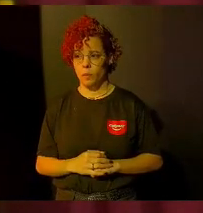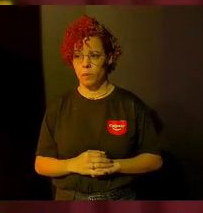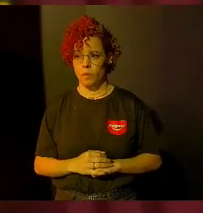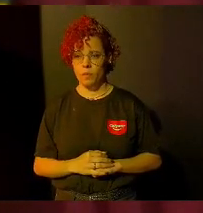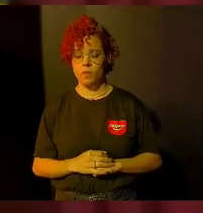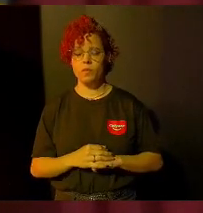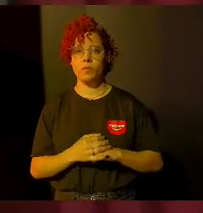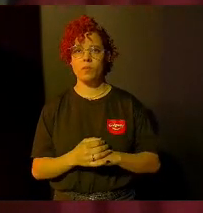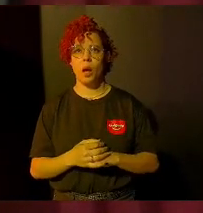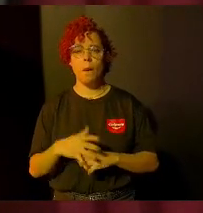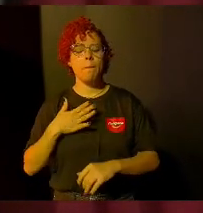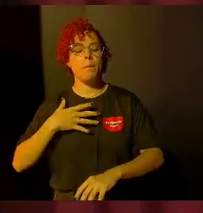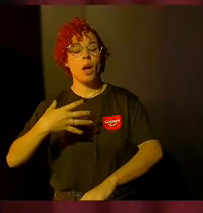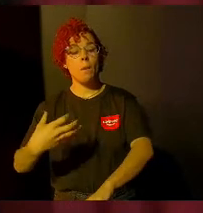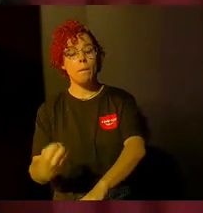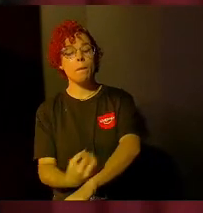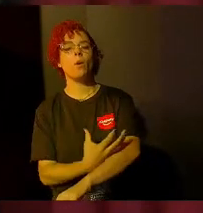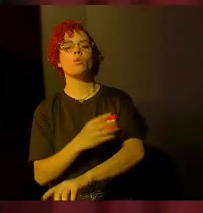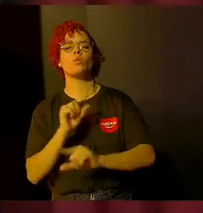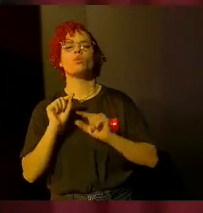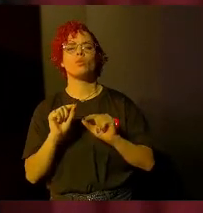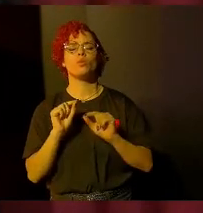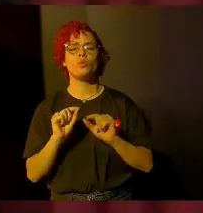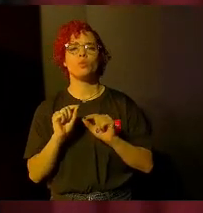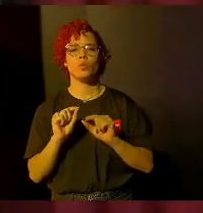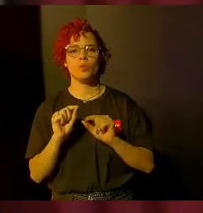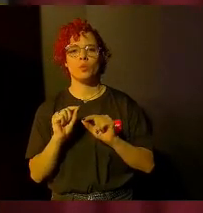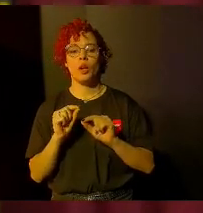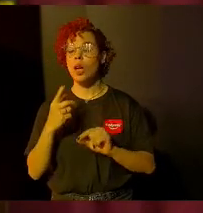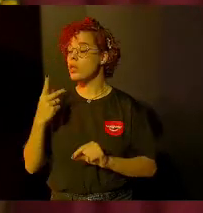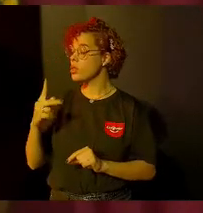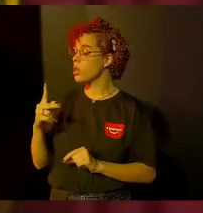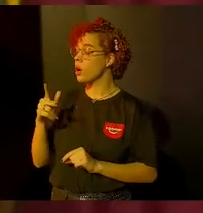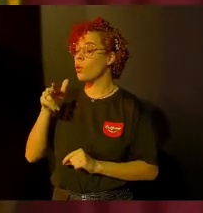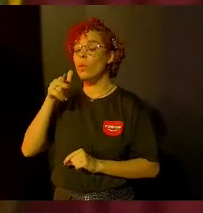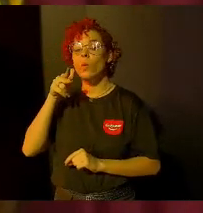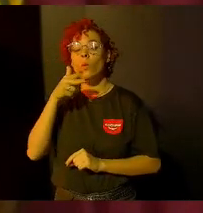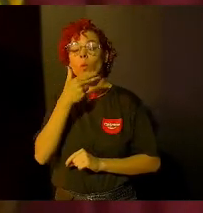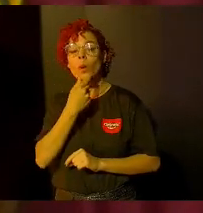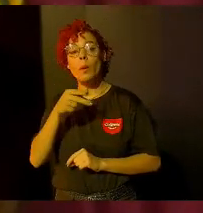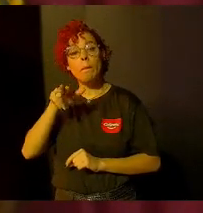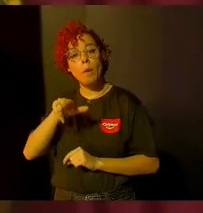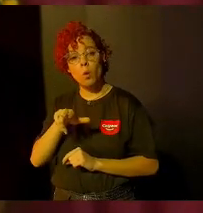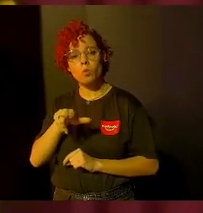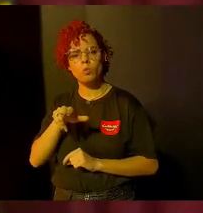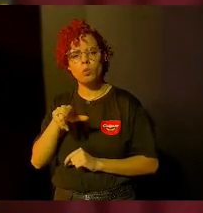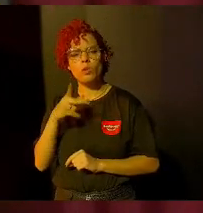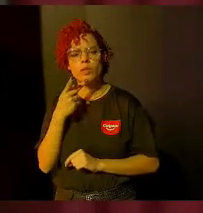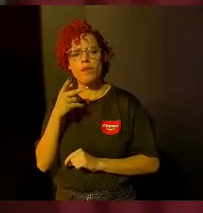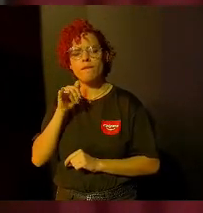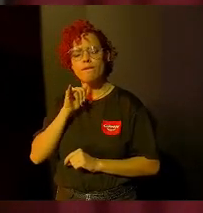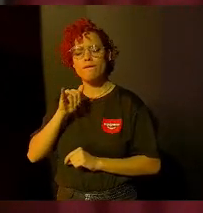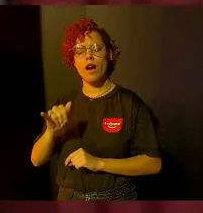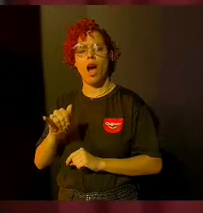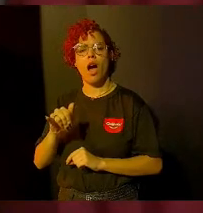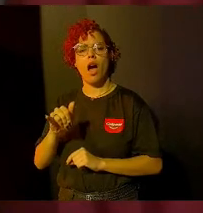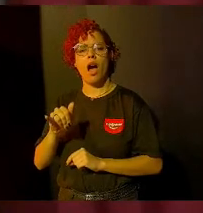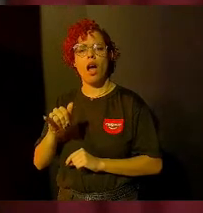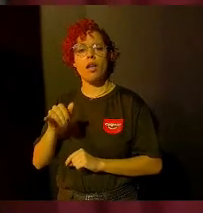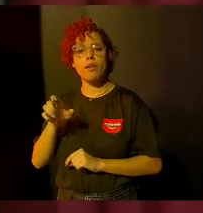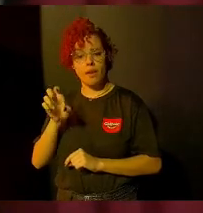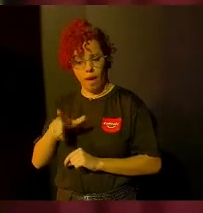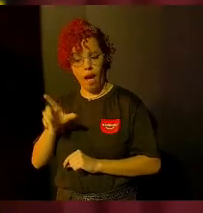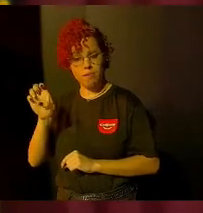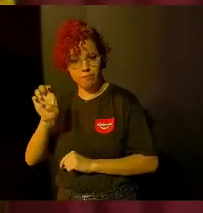me emocionou muito que é do seu irmão é quando você conta para ele que é